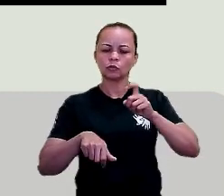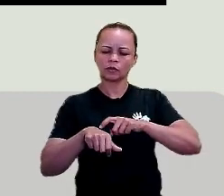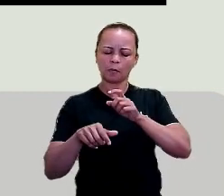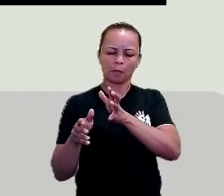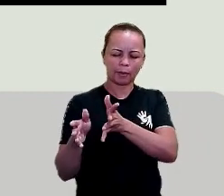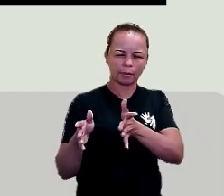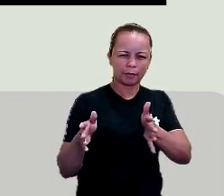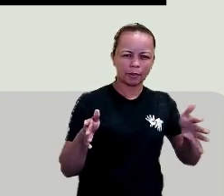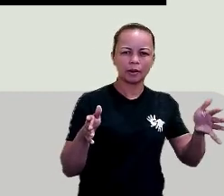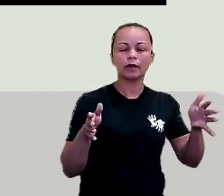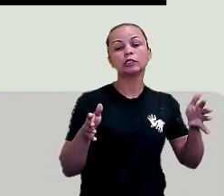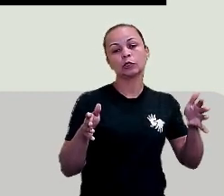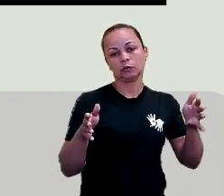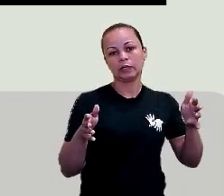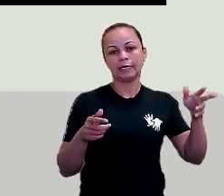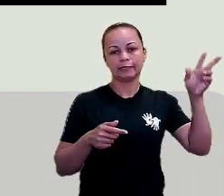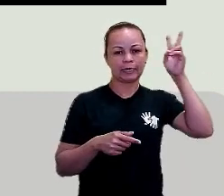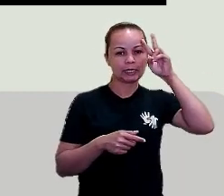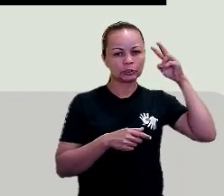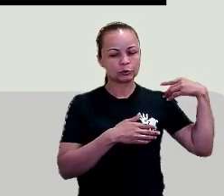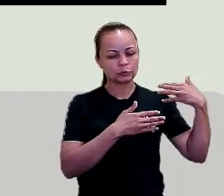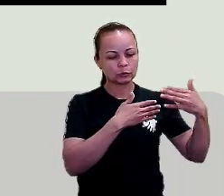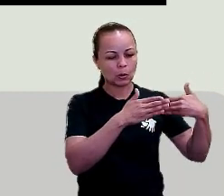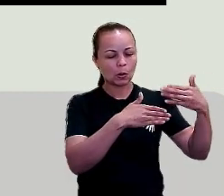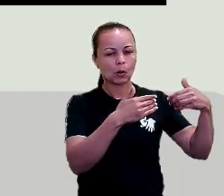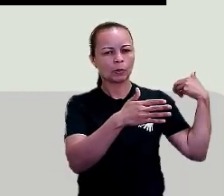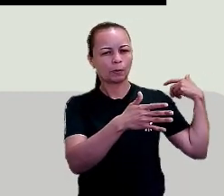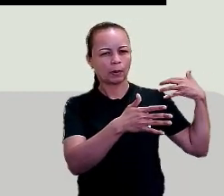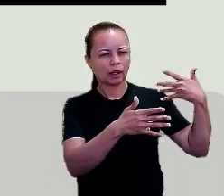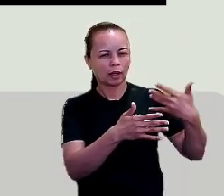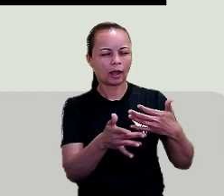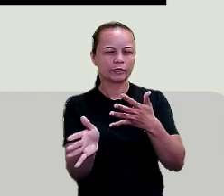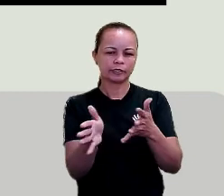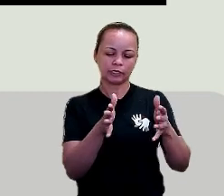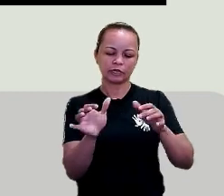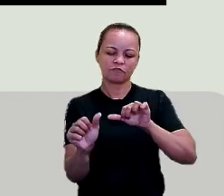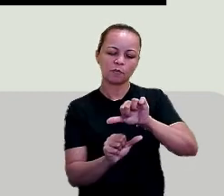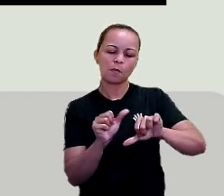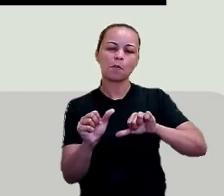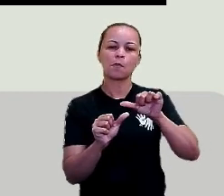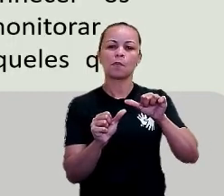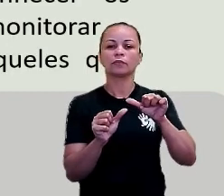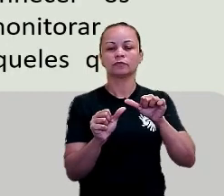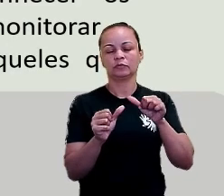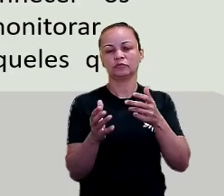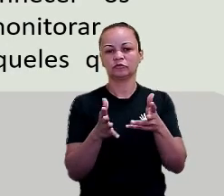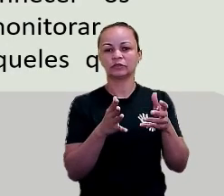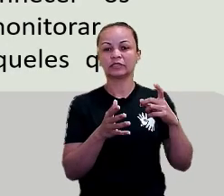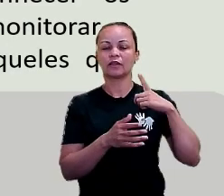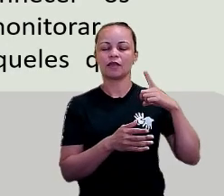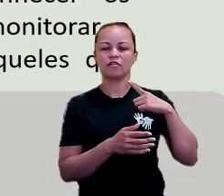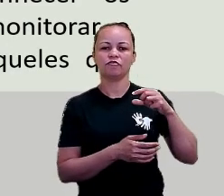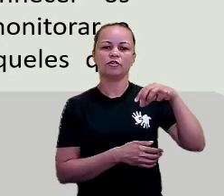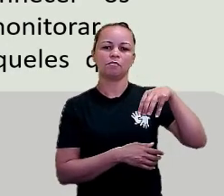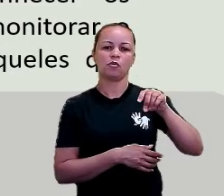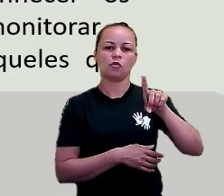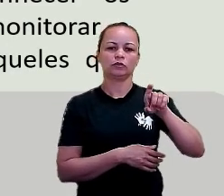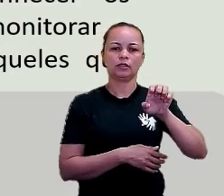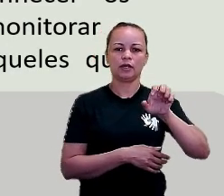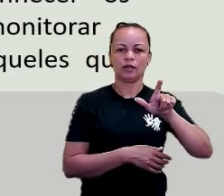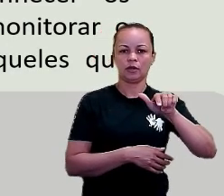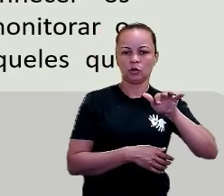passando, no decorrer da história, vieram alguns meios de produção, modelos de produção industrial. Daí temos aí